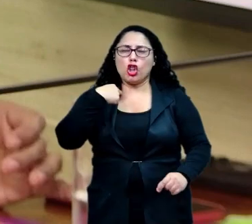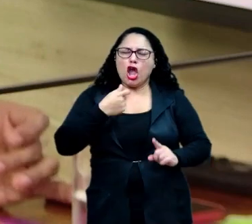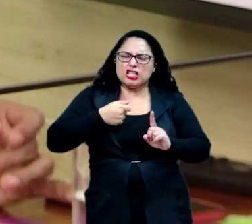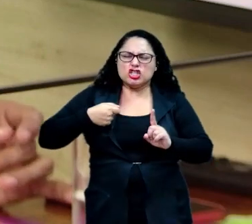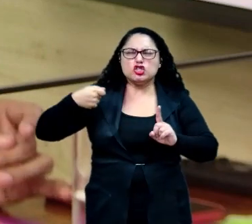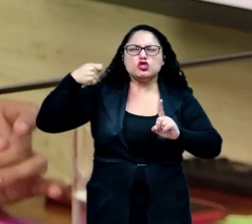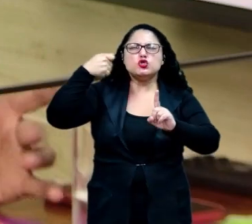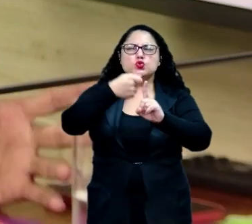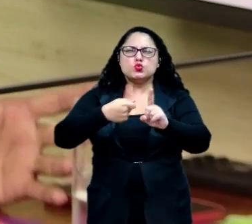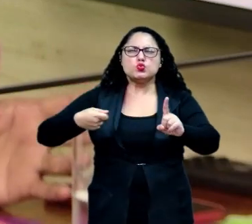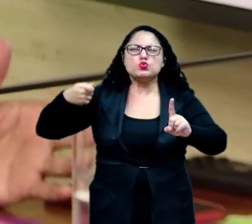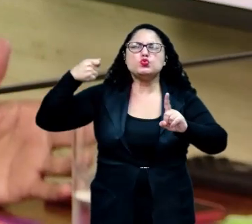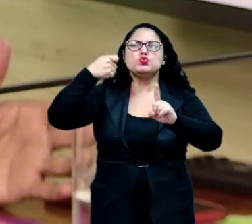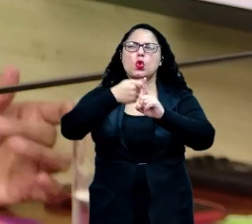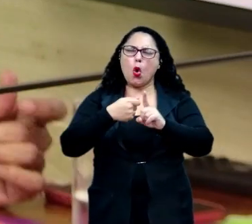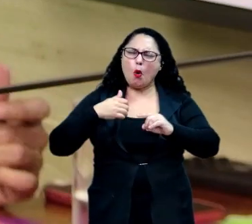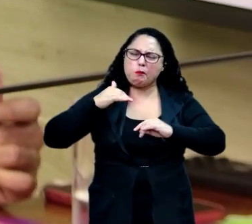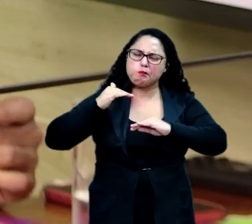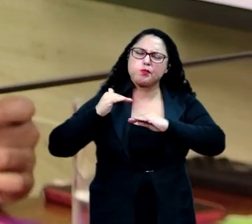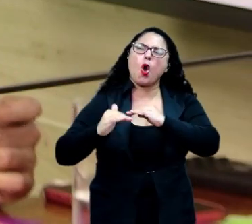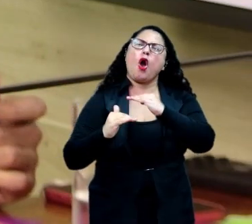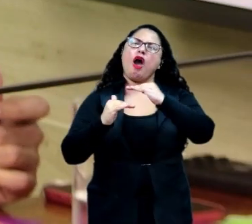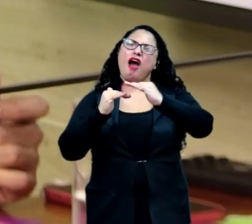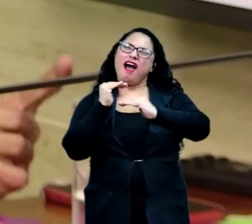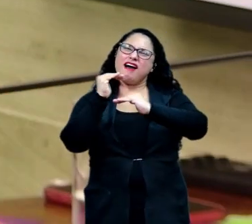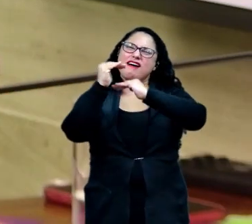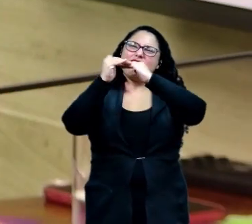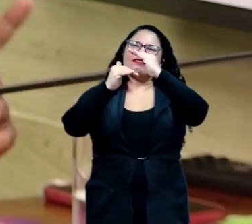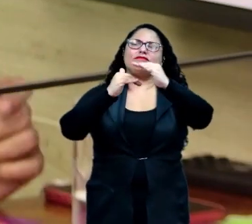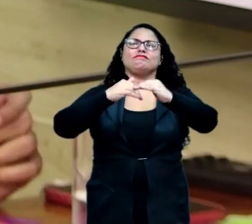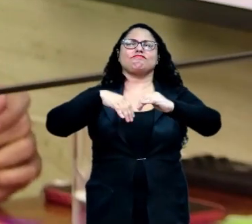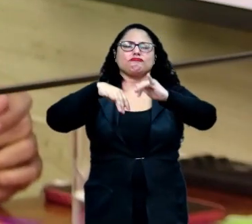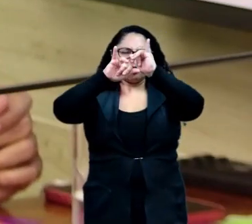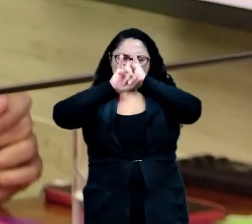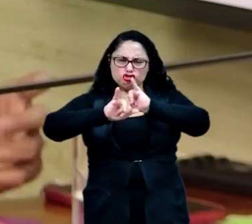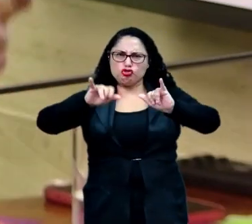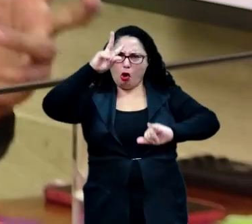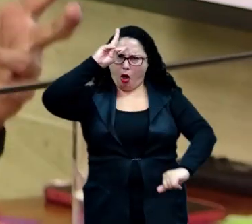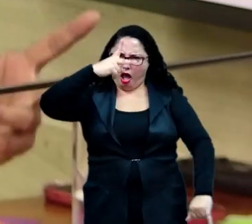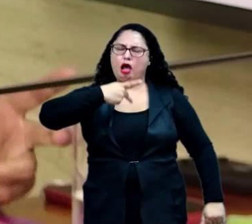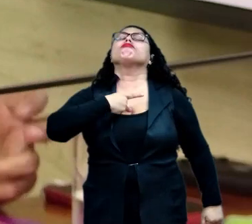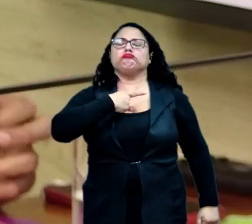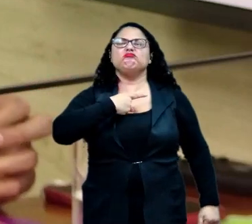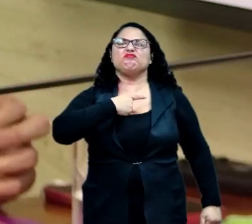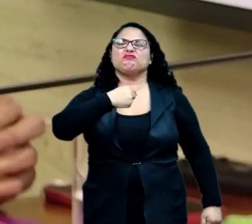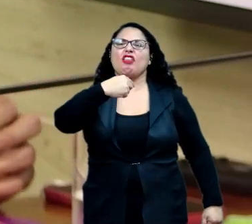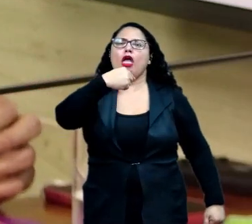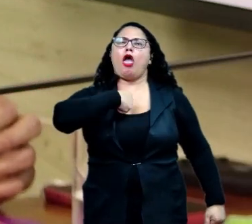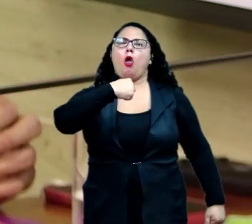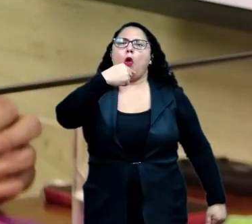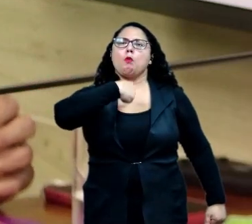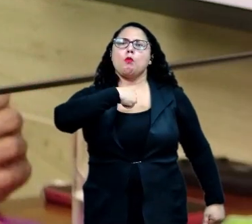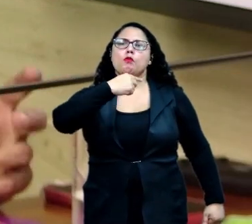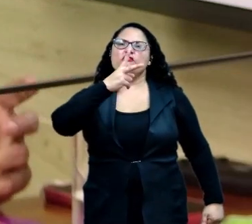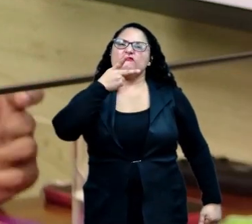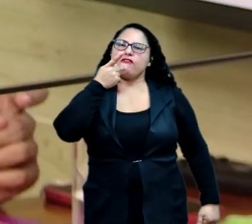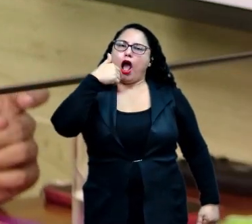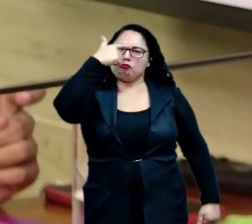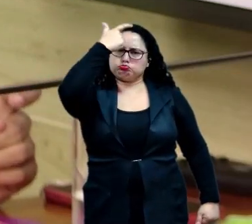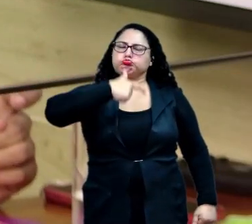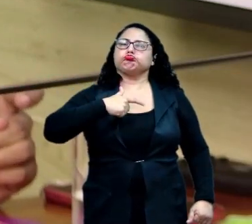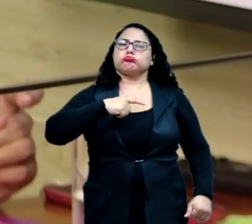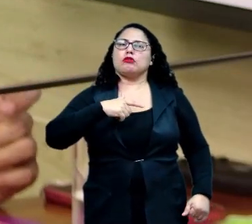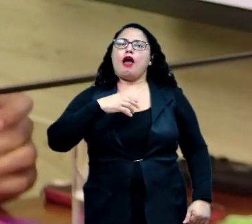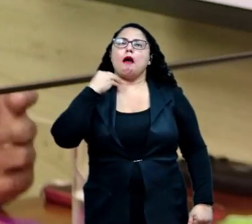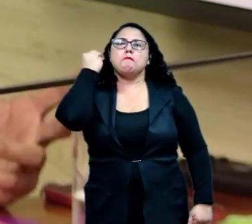que fosse um processo de autodeclaração. Eu declaro a